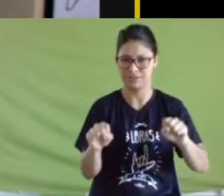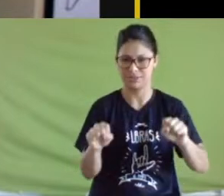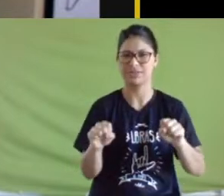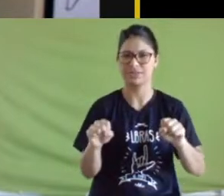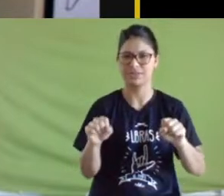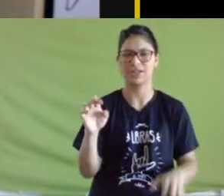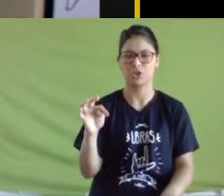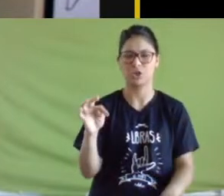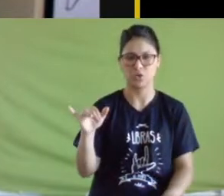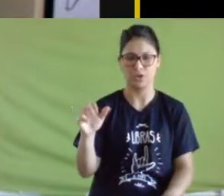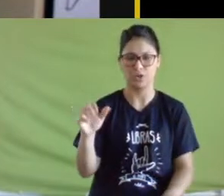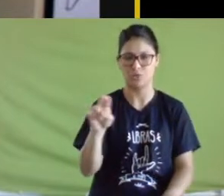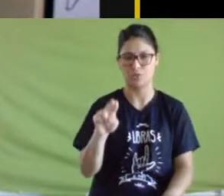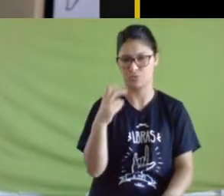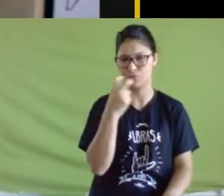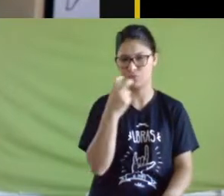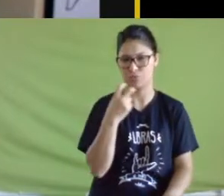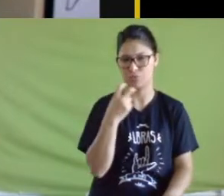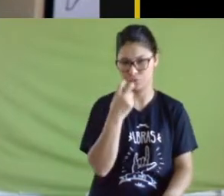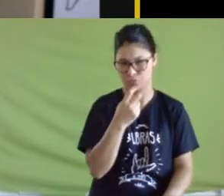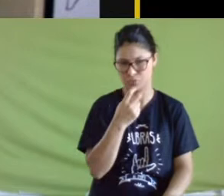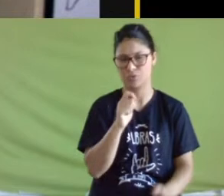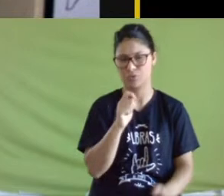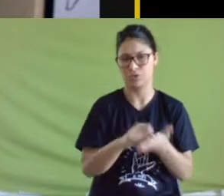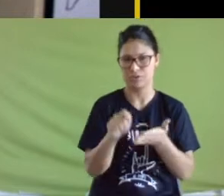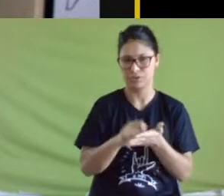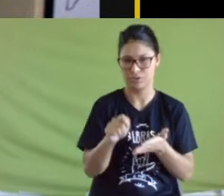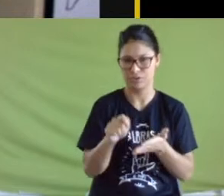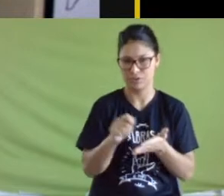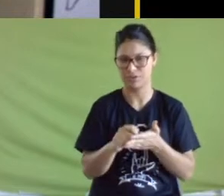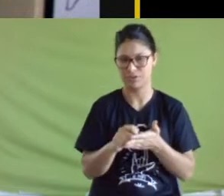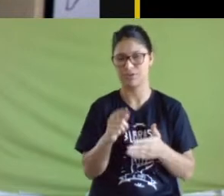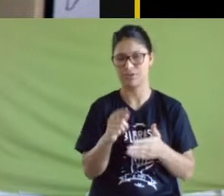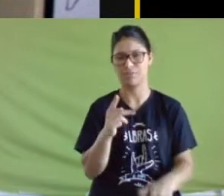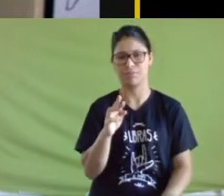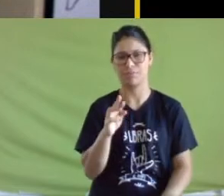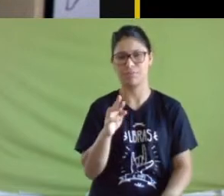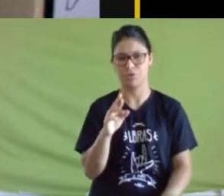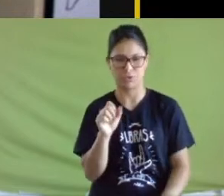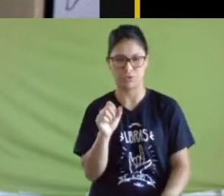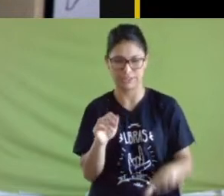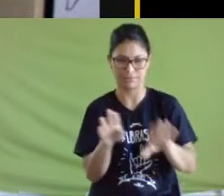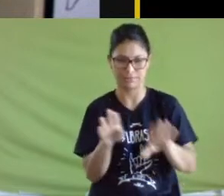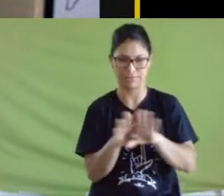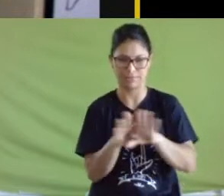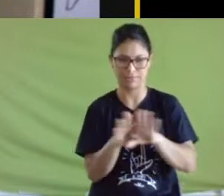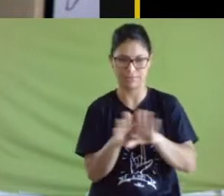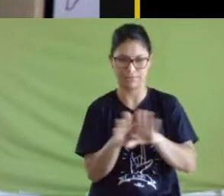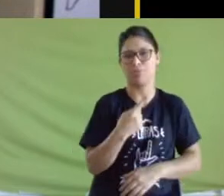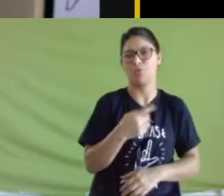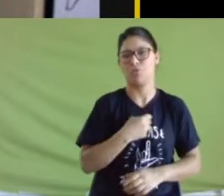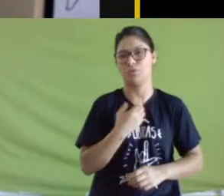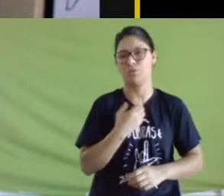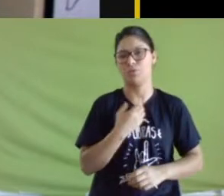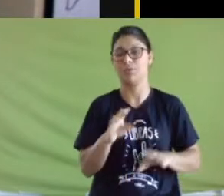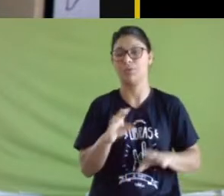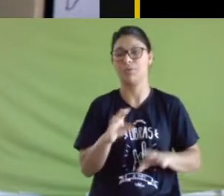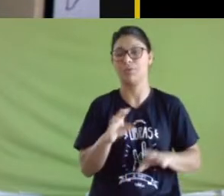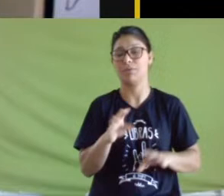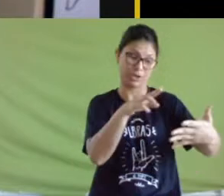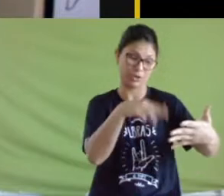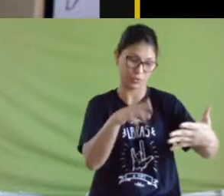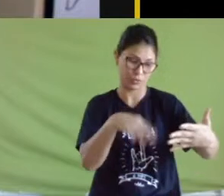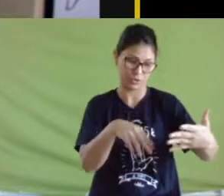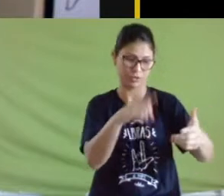retórica para uso de oradores, de escritores de prosa e de poetas, mas também para pintores e